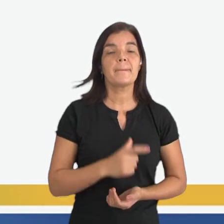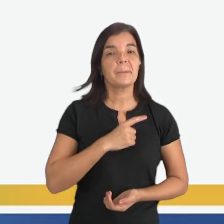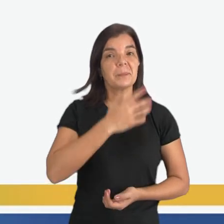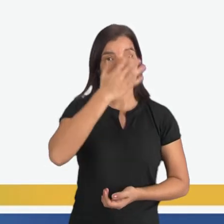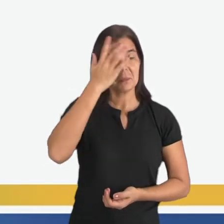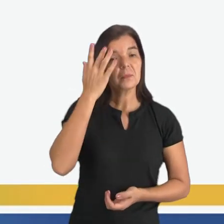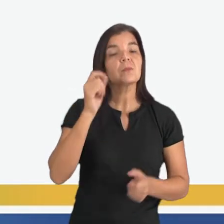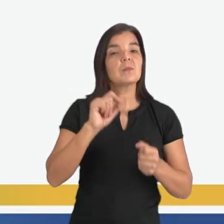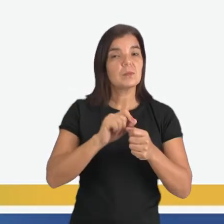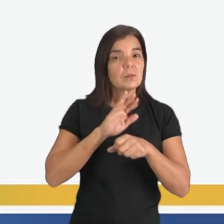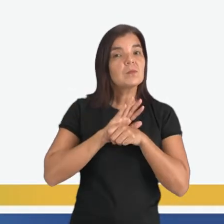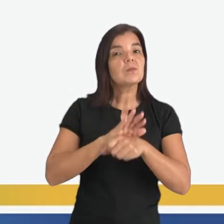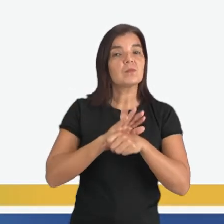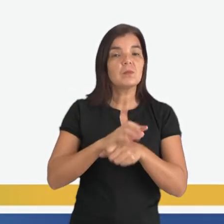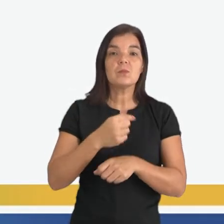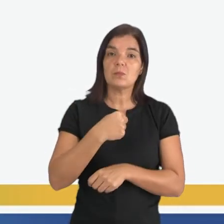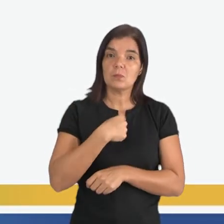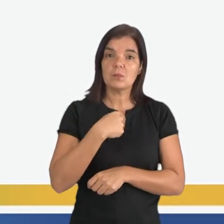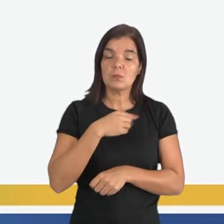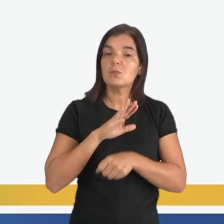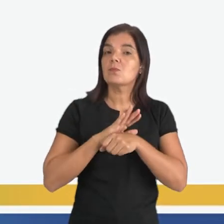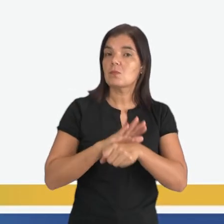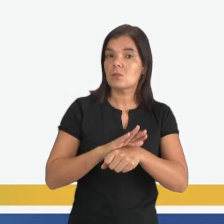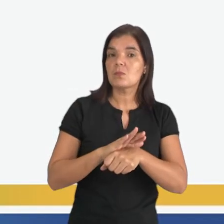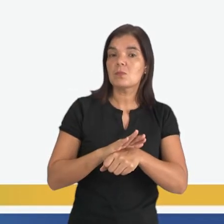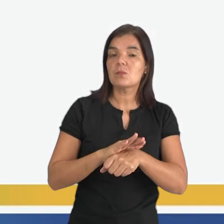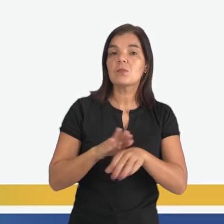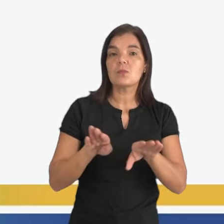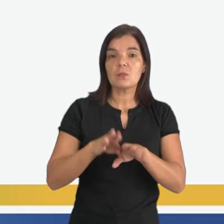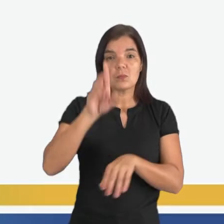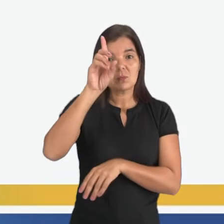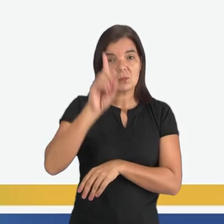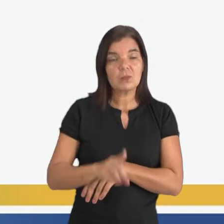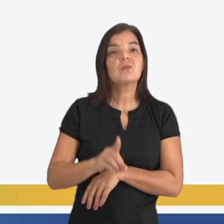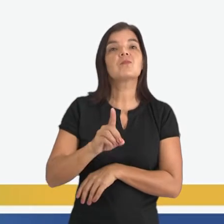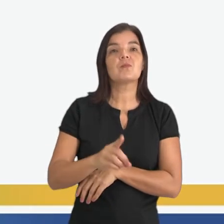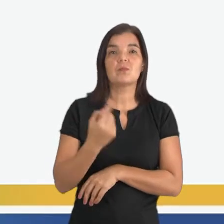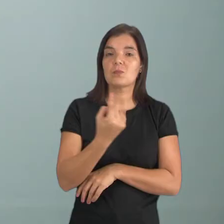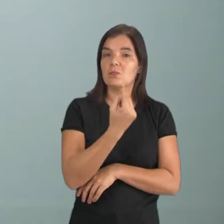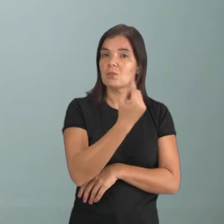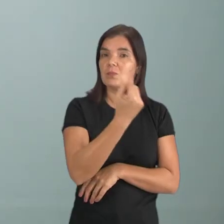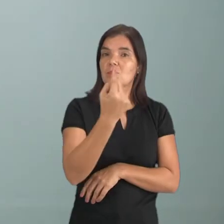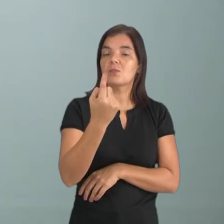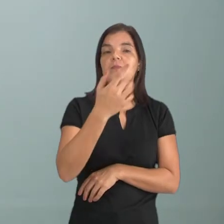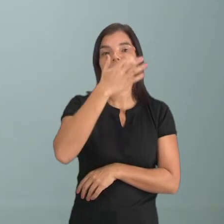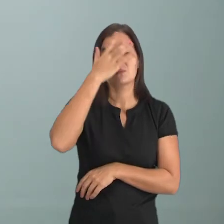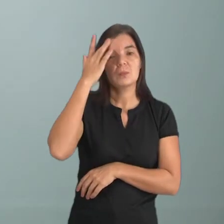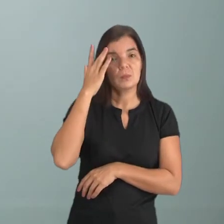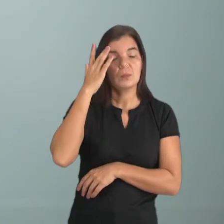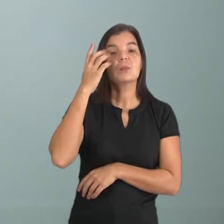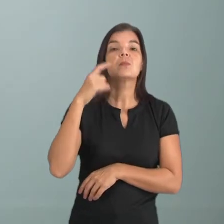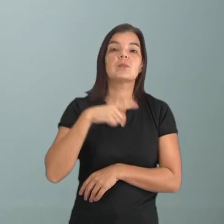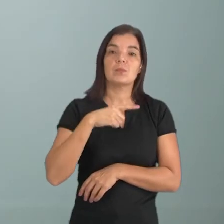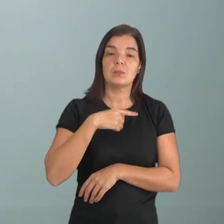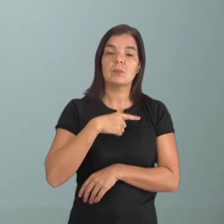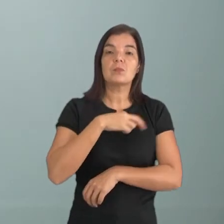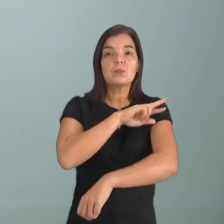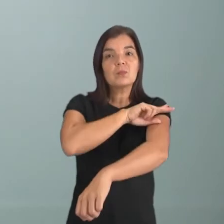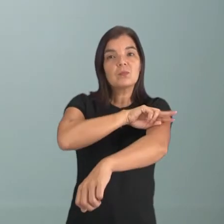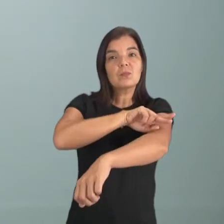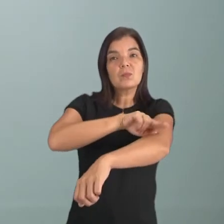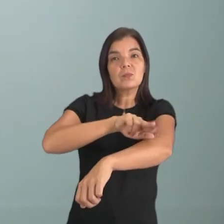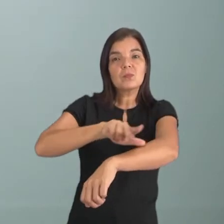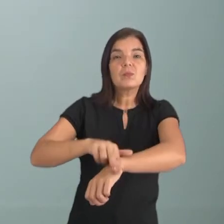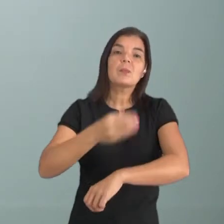gente que faz a defesa disso. Eu defendo, né, os direitos individuais de cada uma das raças que foram discriminadas,